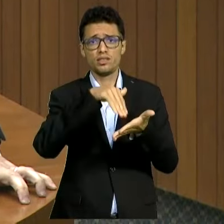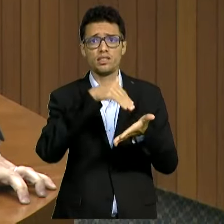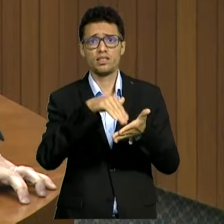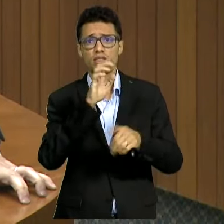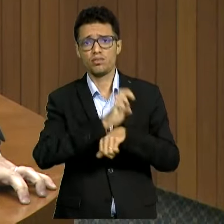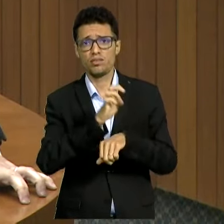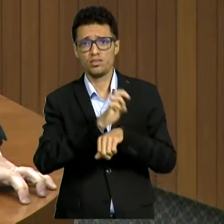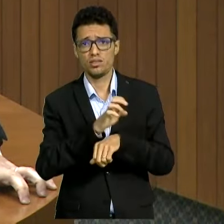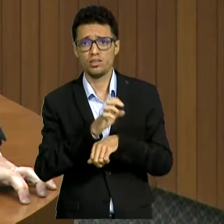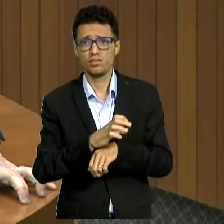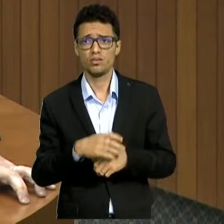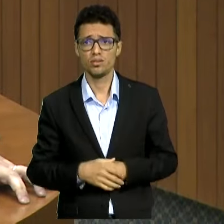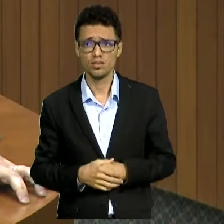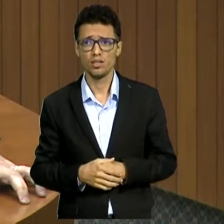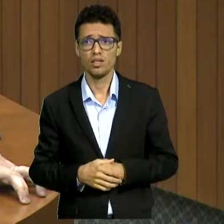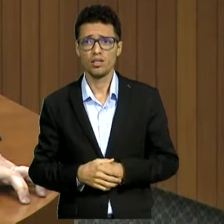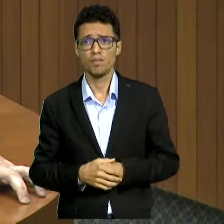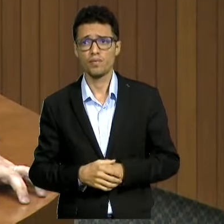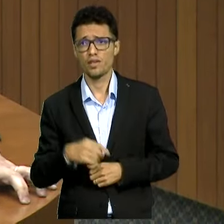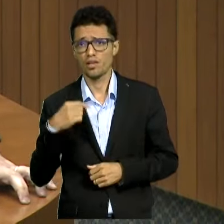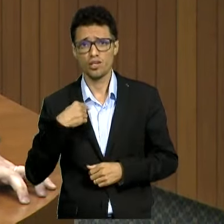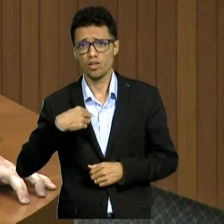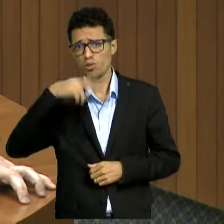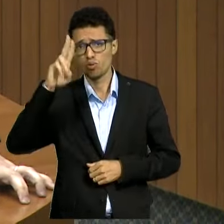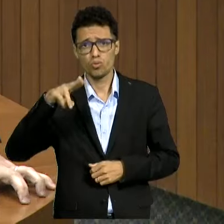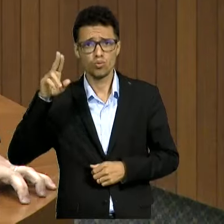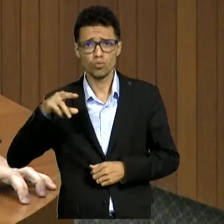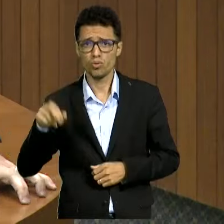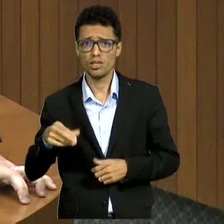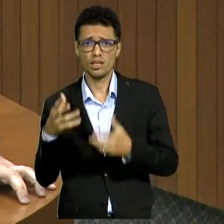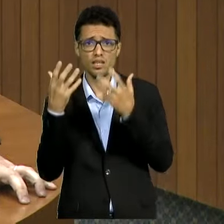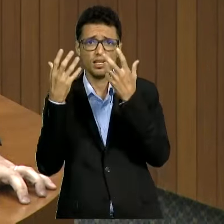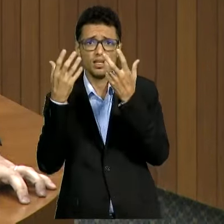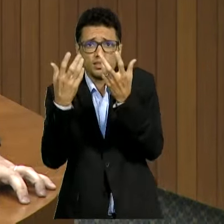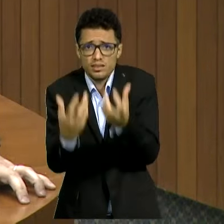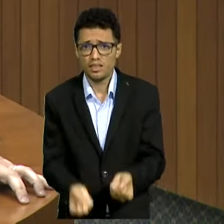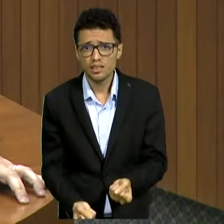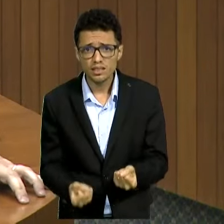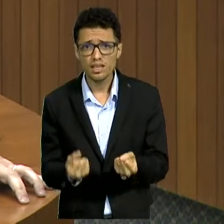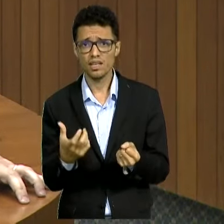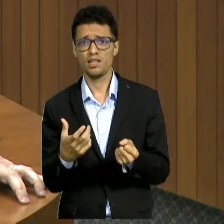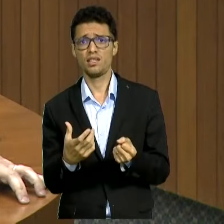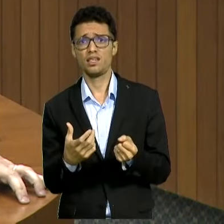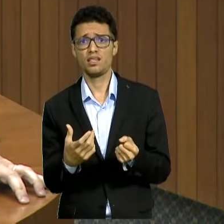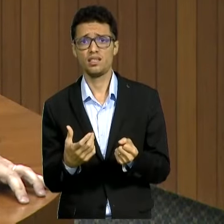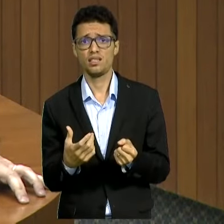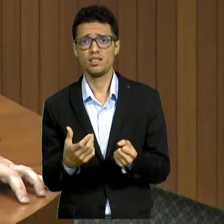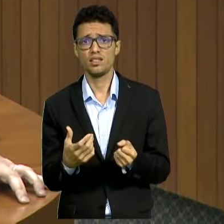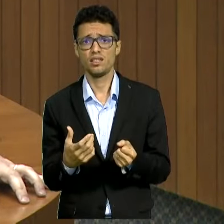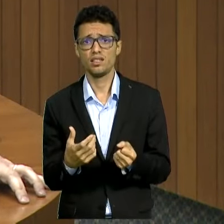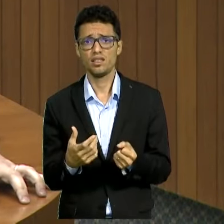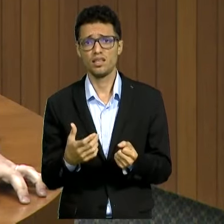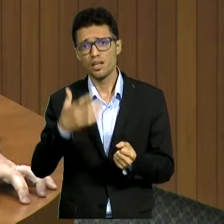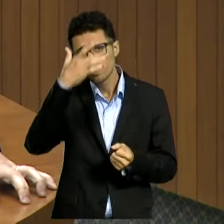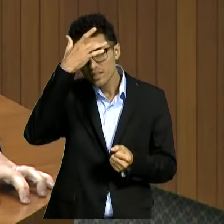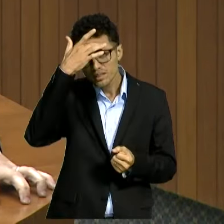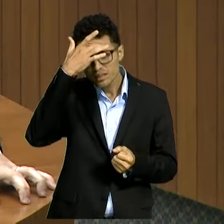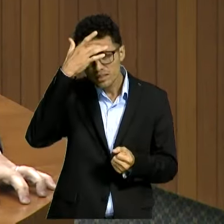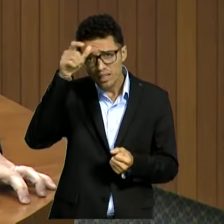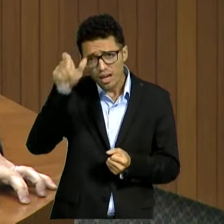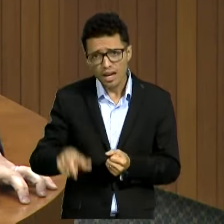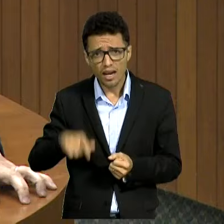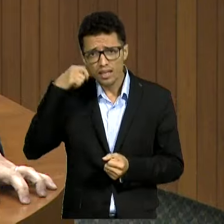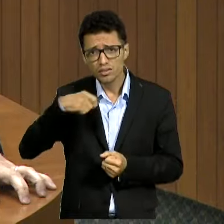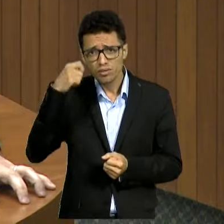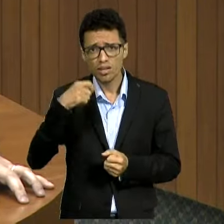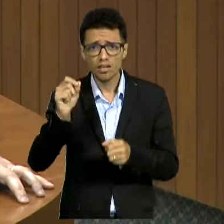defendi bandalheira de qualquer colega advogado. Porque eu acho que a gente deve zelar pela respeitabilidade